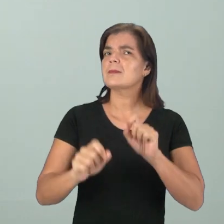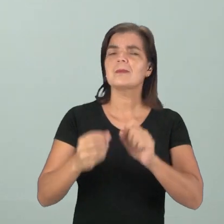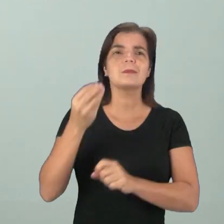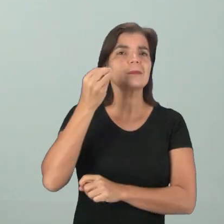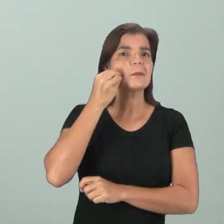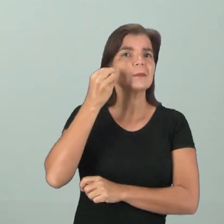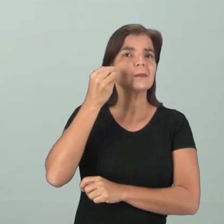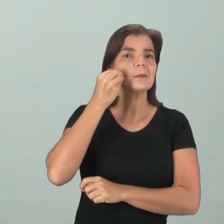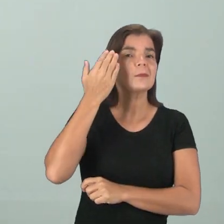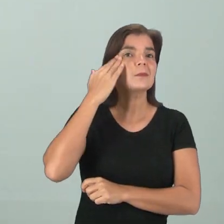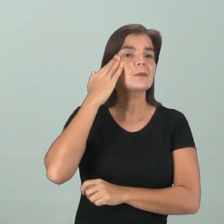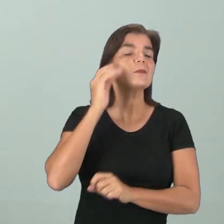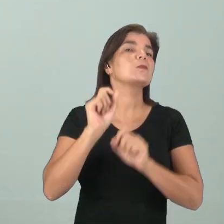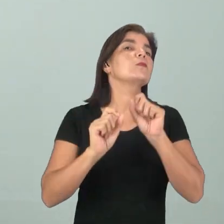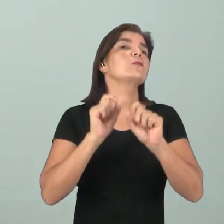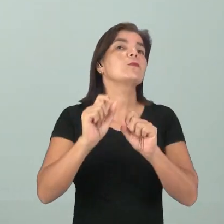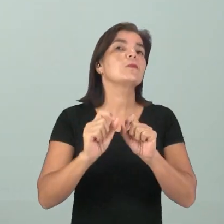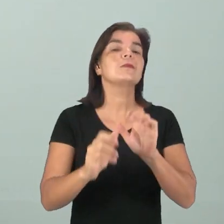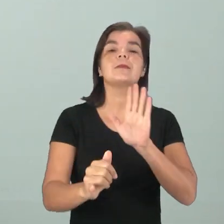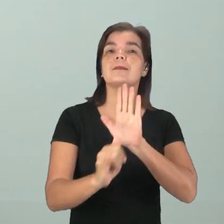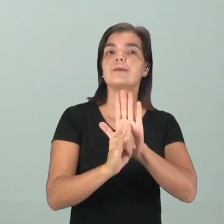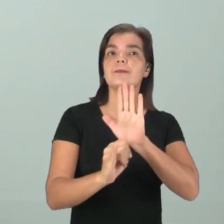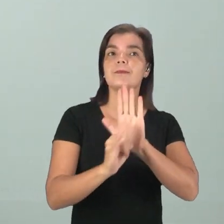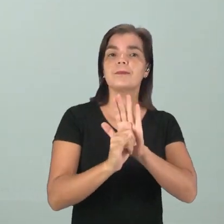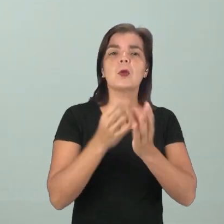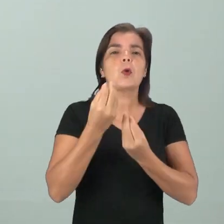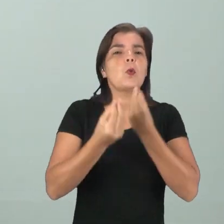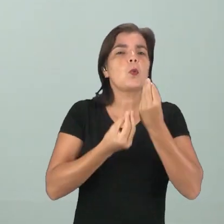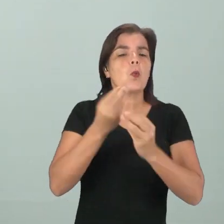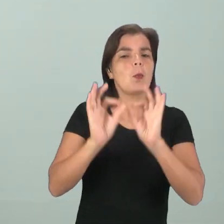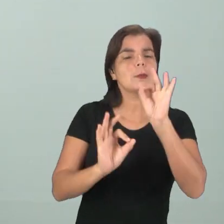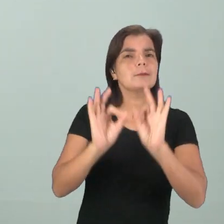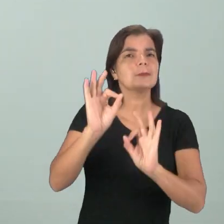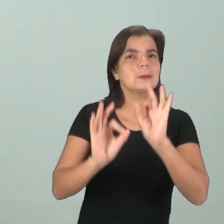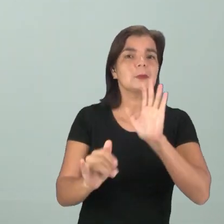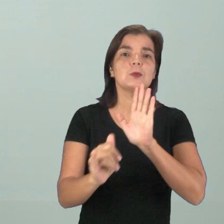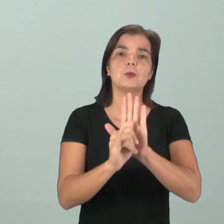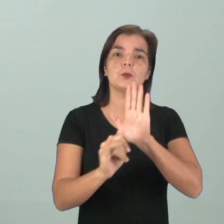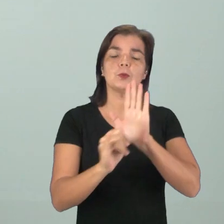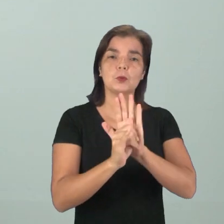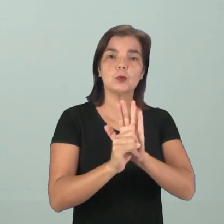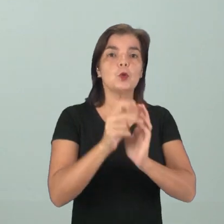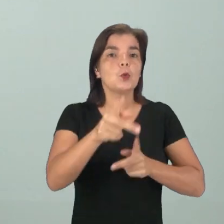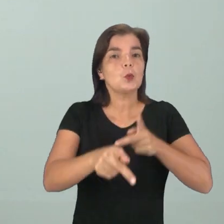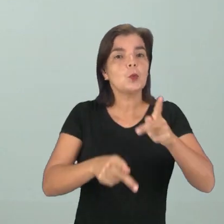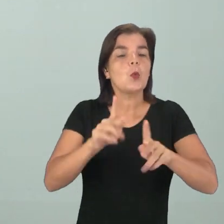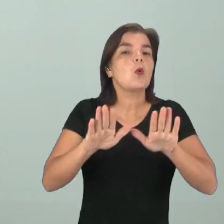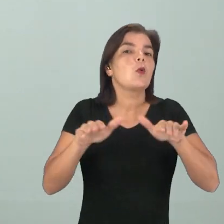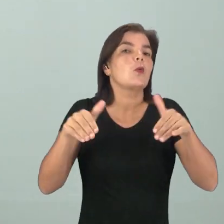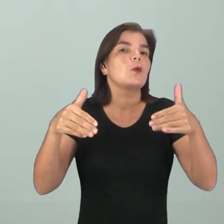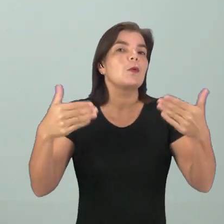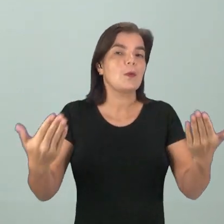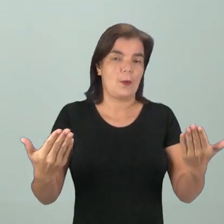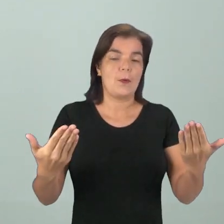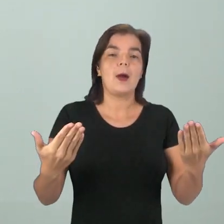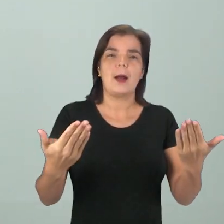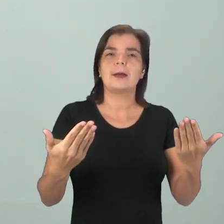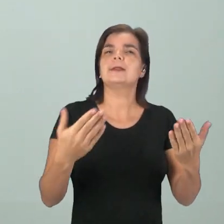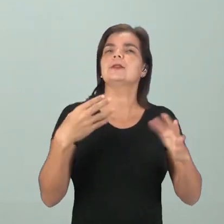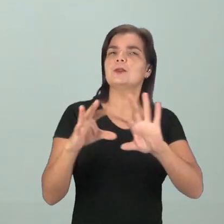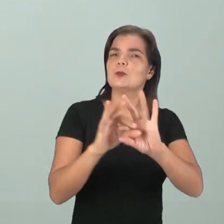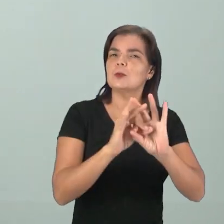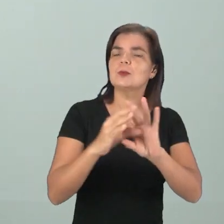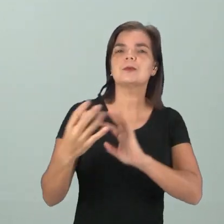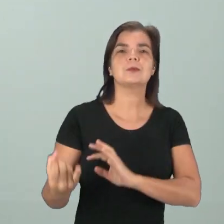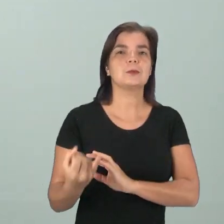tentar entender o que é a identidade, como que se forma a identidade de um povo, quais são os traços e